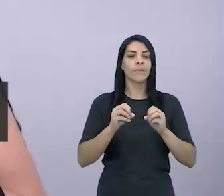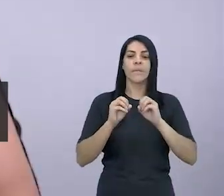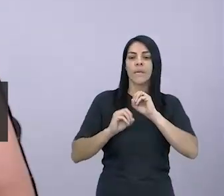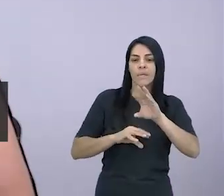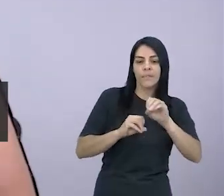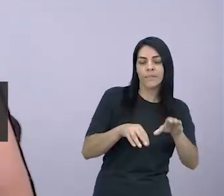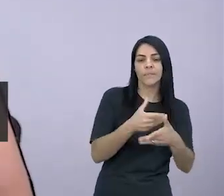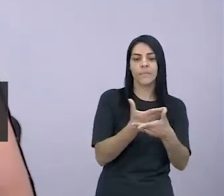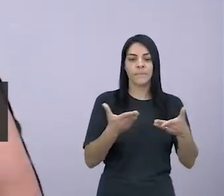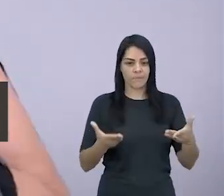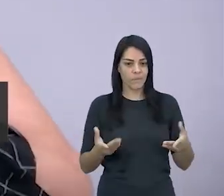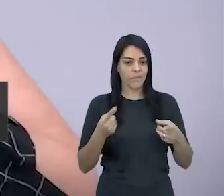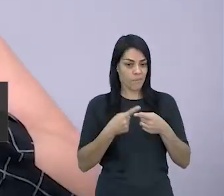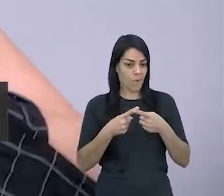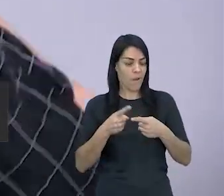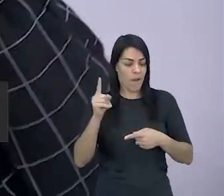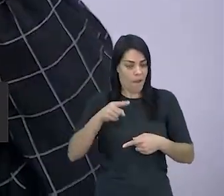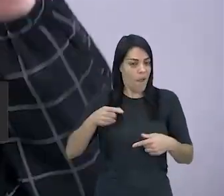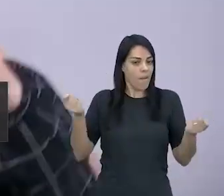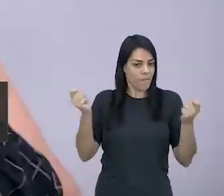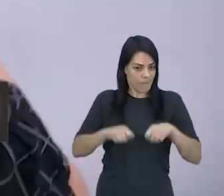pensar numa aula.